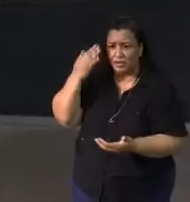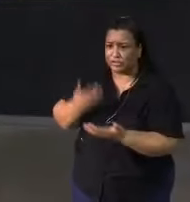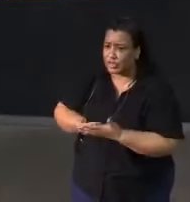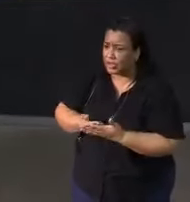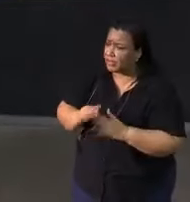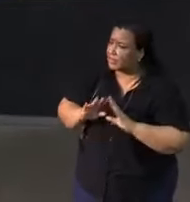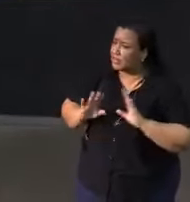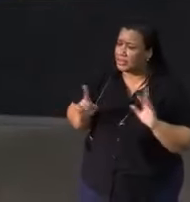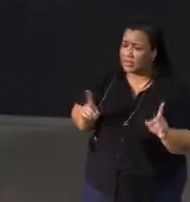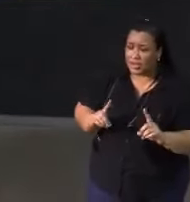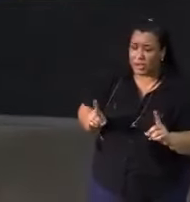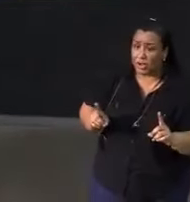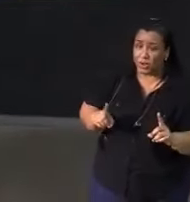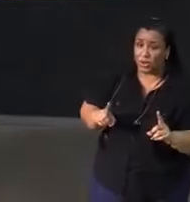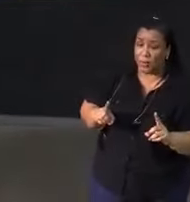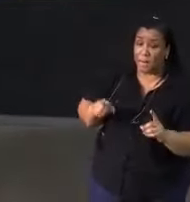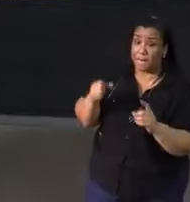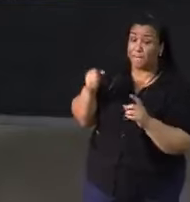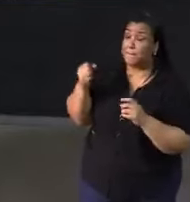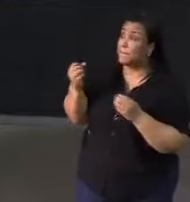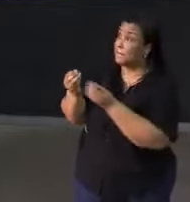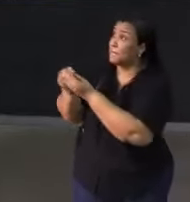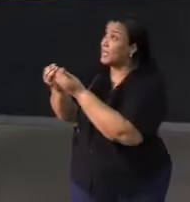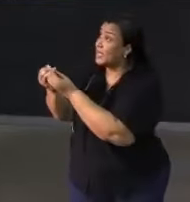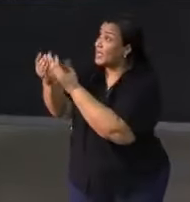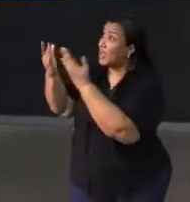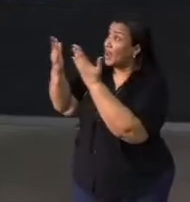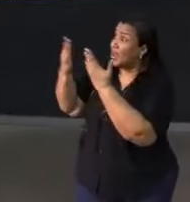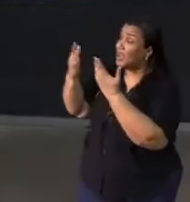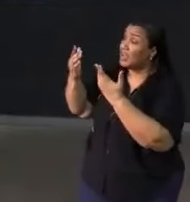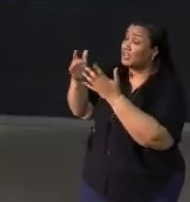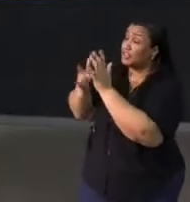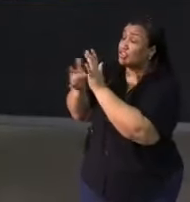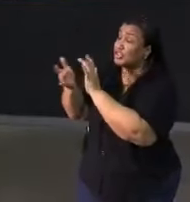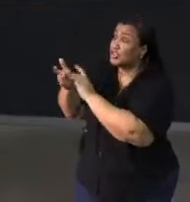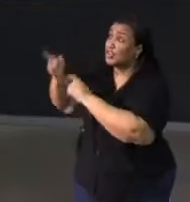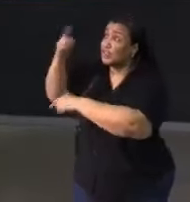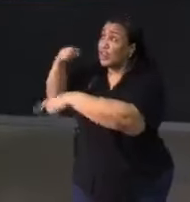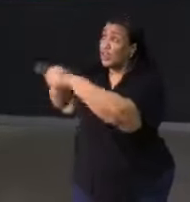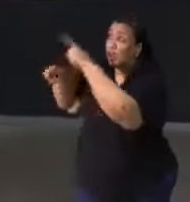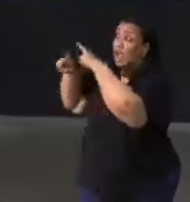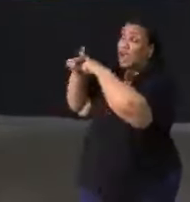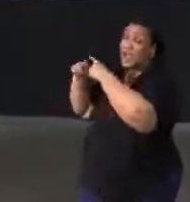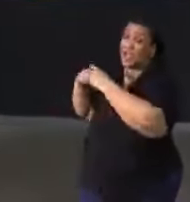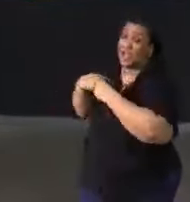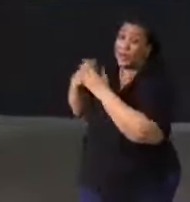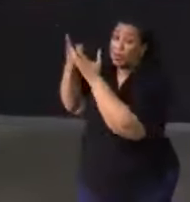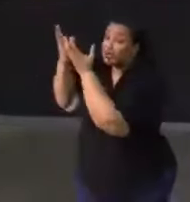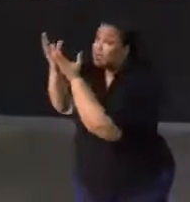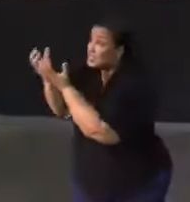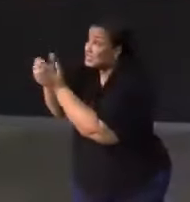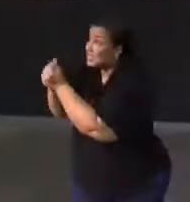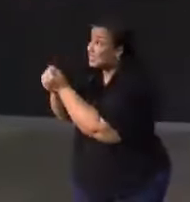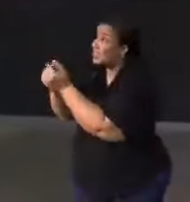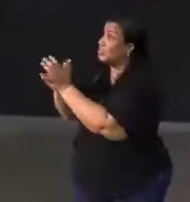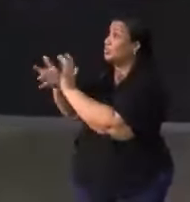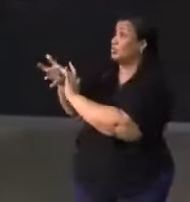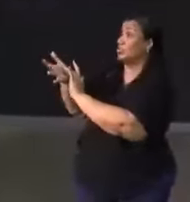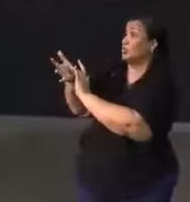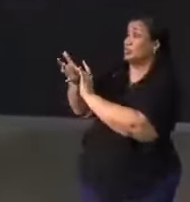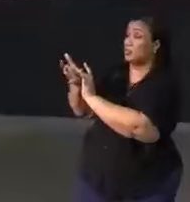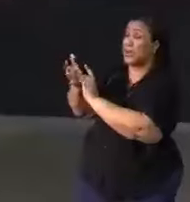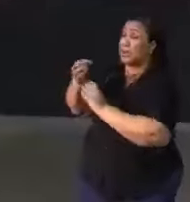Não, irmãos, o maior milagre Jesus já operou na cruz do Calvário. O maior milagre foi eu ter aceitado Jesus, ter me